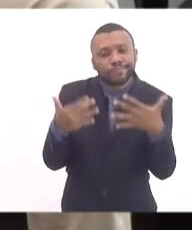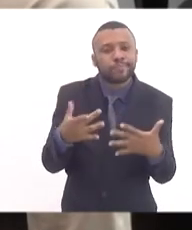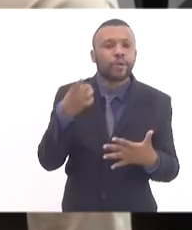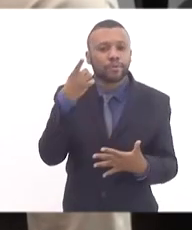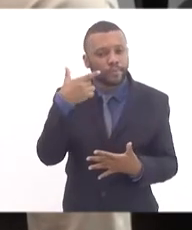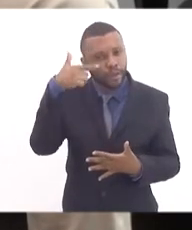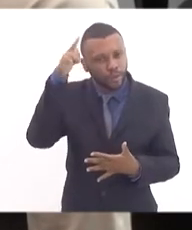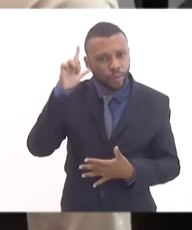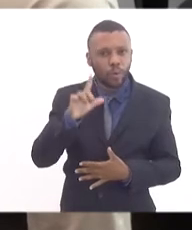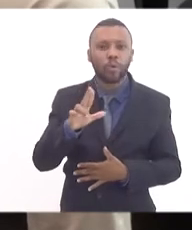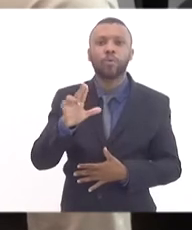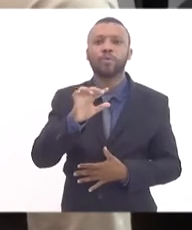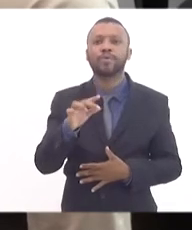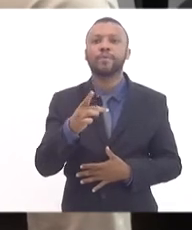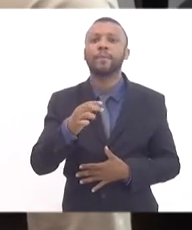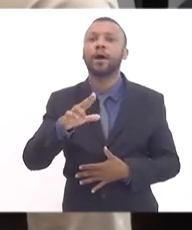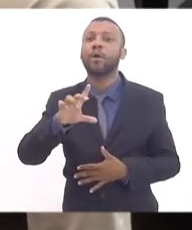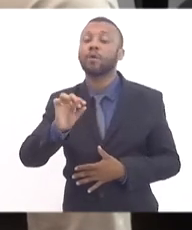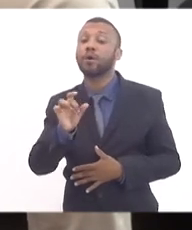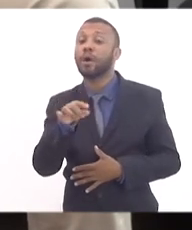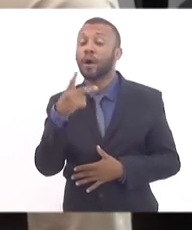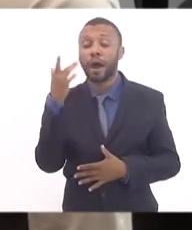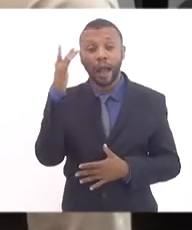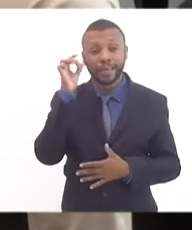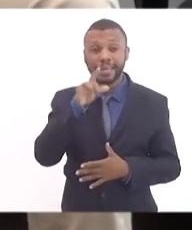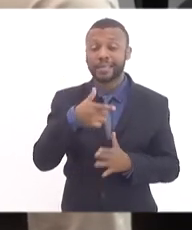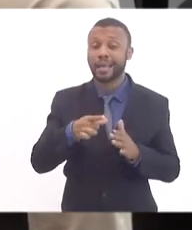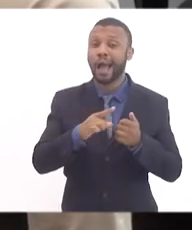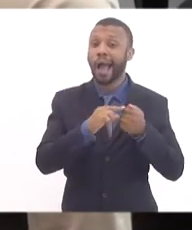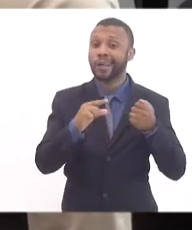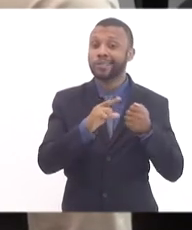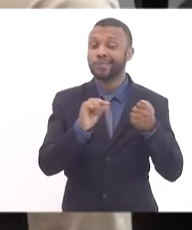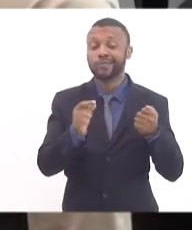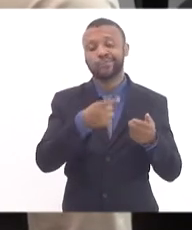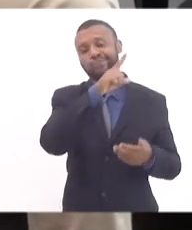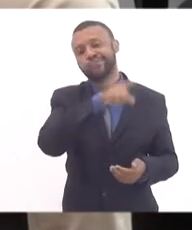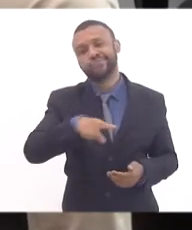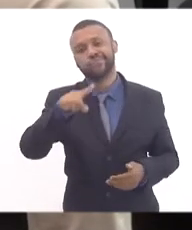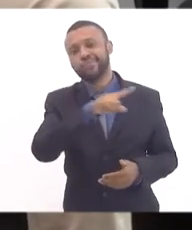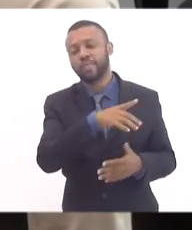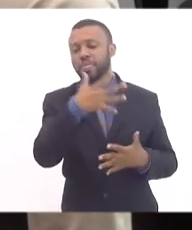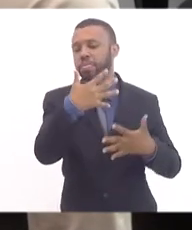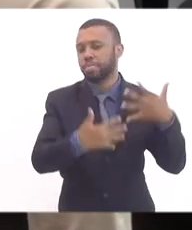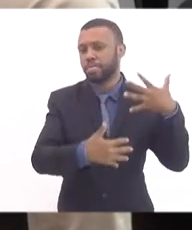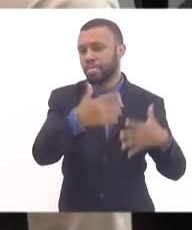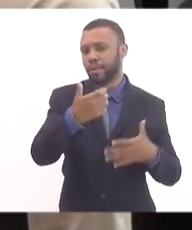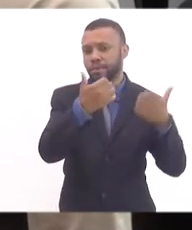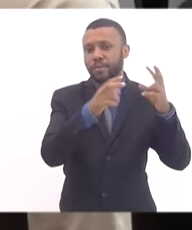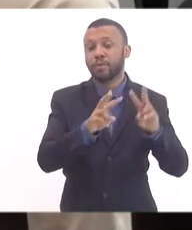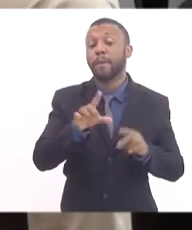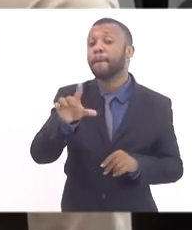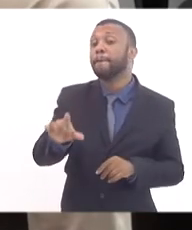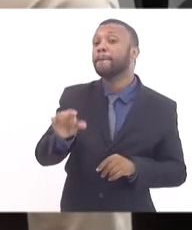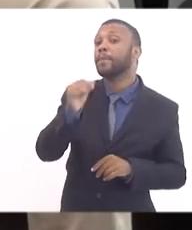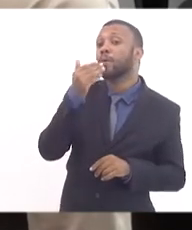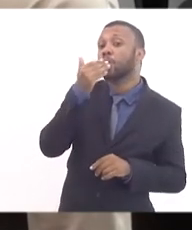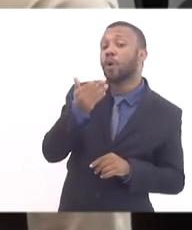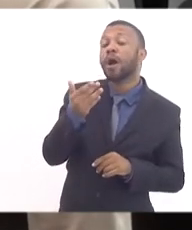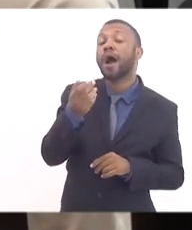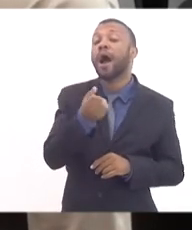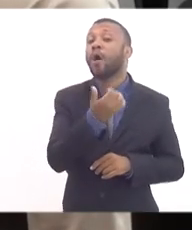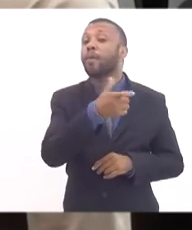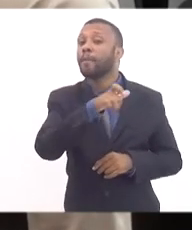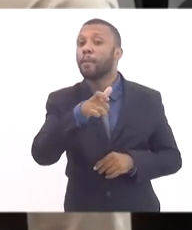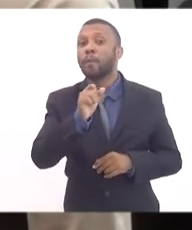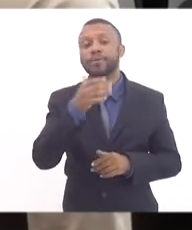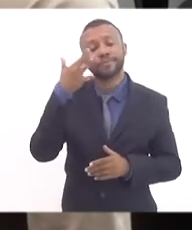Deputado Luiz Paulo eu acho que esse artigo deverá ser suprimido a confusão quando ele fala preferencialmente por que alguém pode interpretar